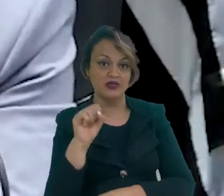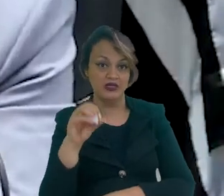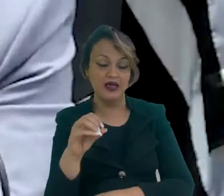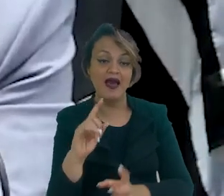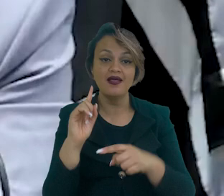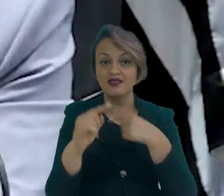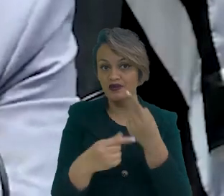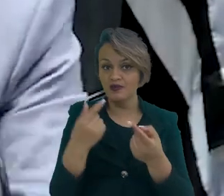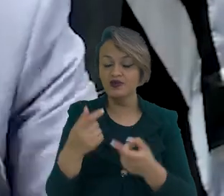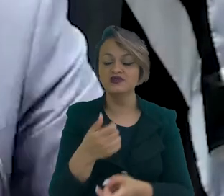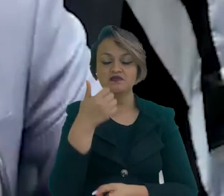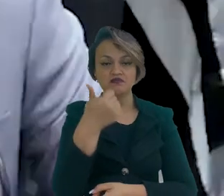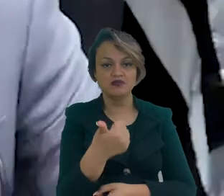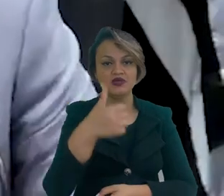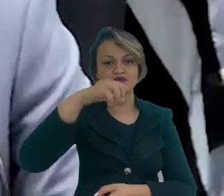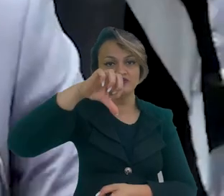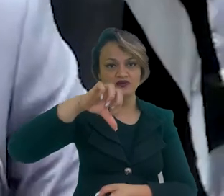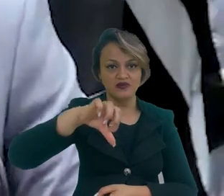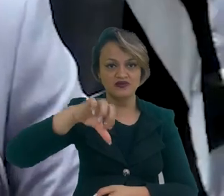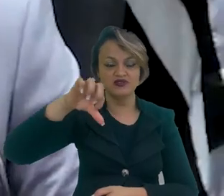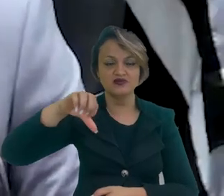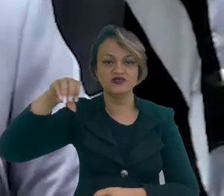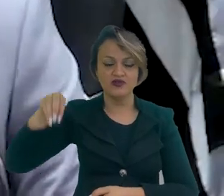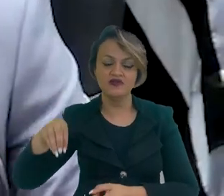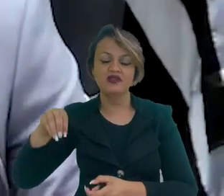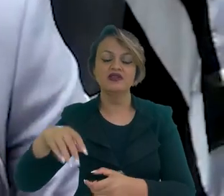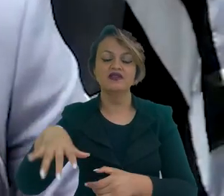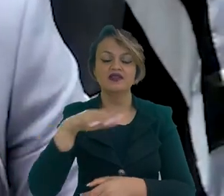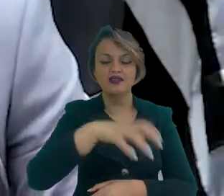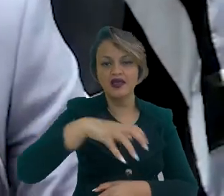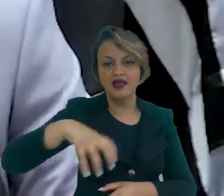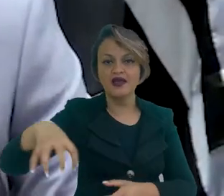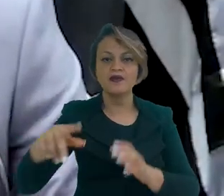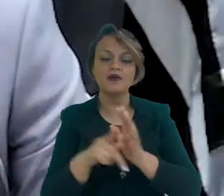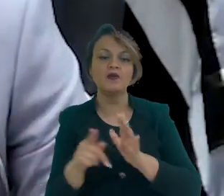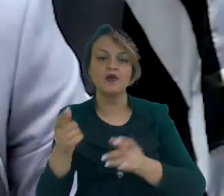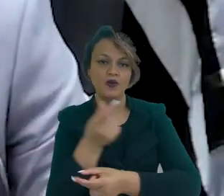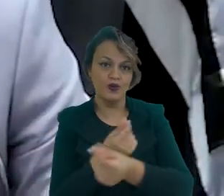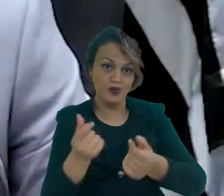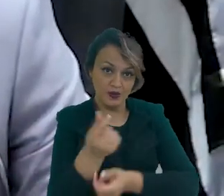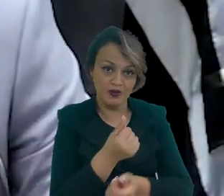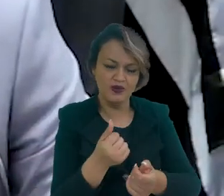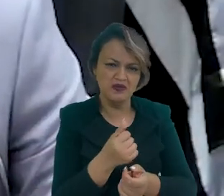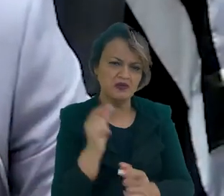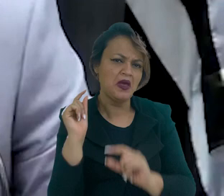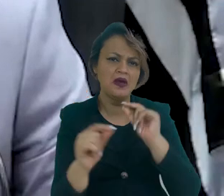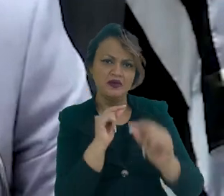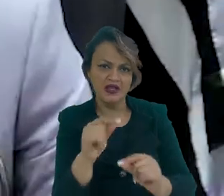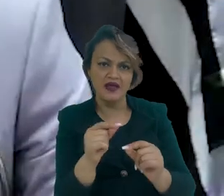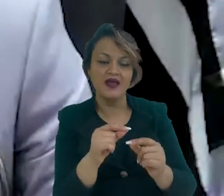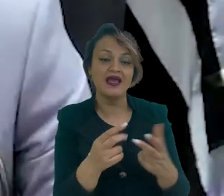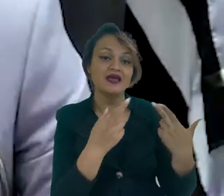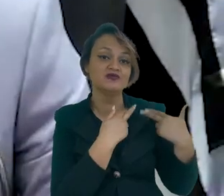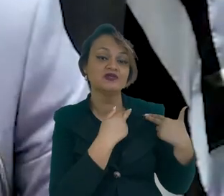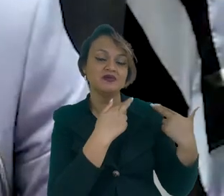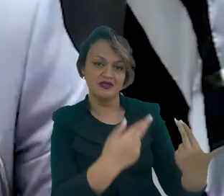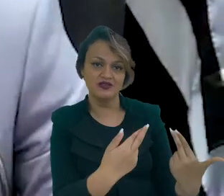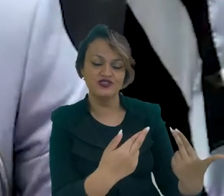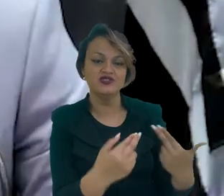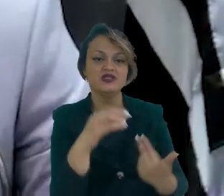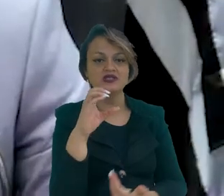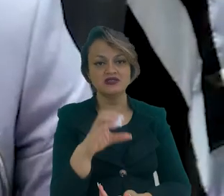da década de 80 a década de 90 ela teve o afinamento dos setores econômicos